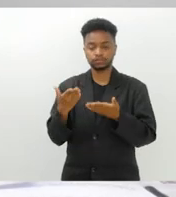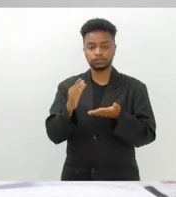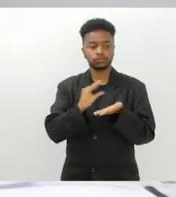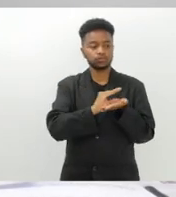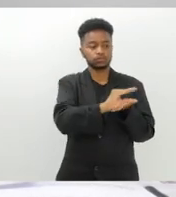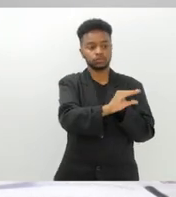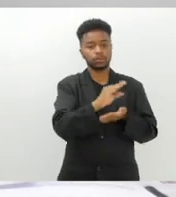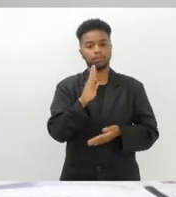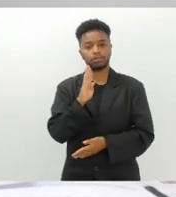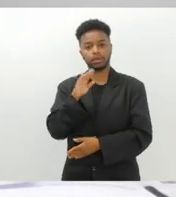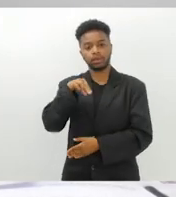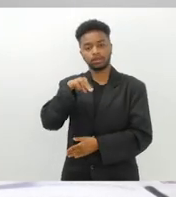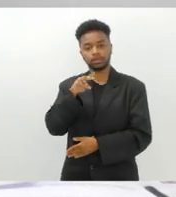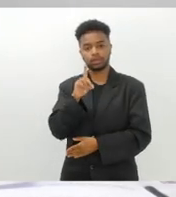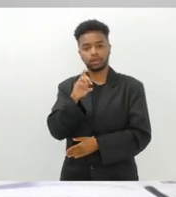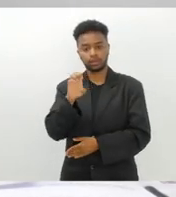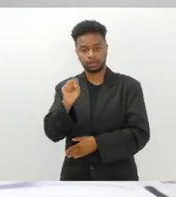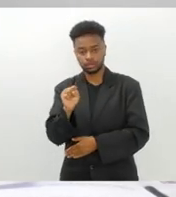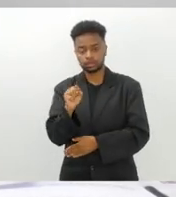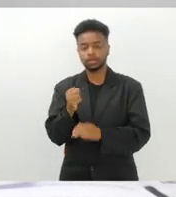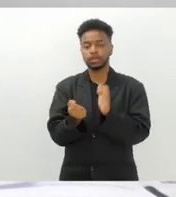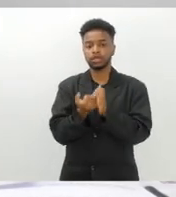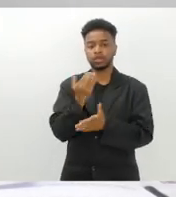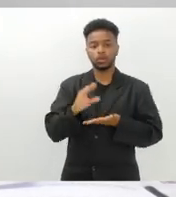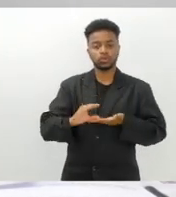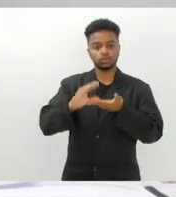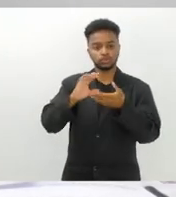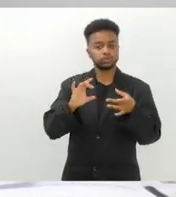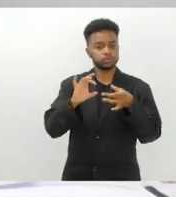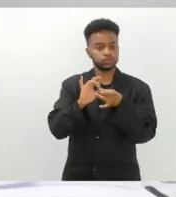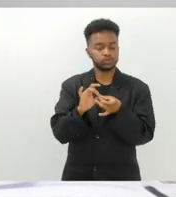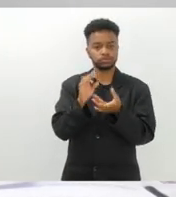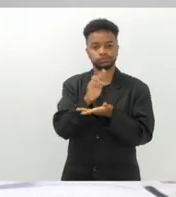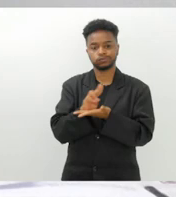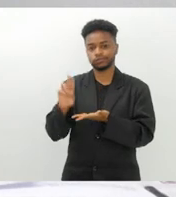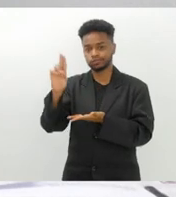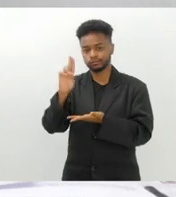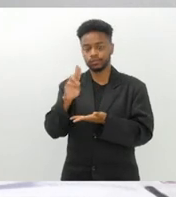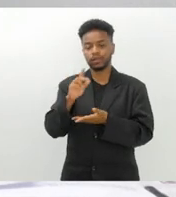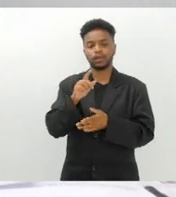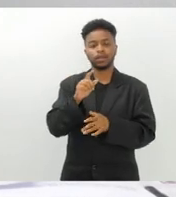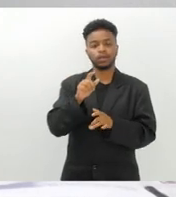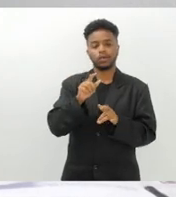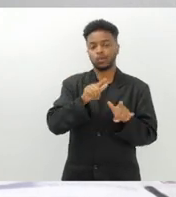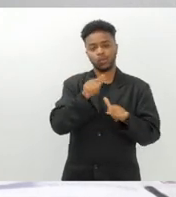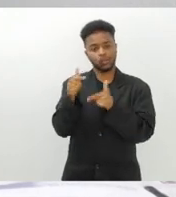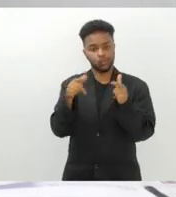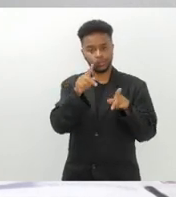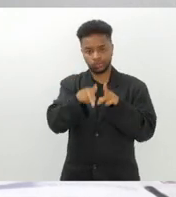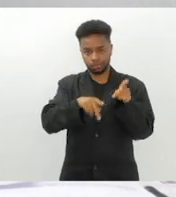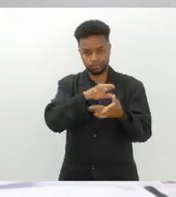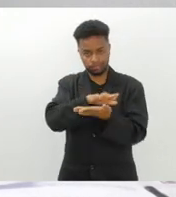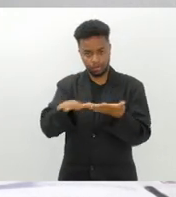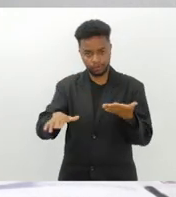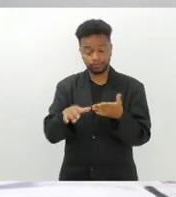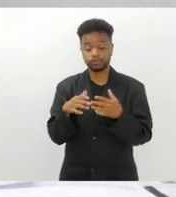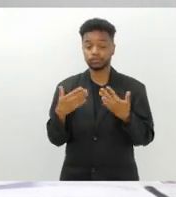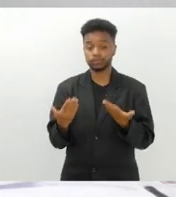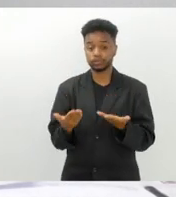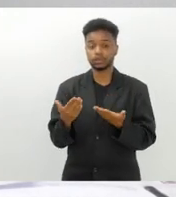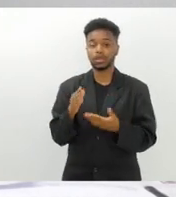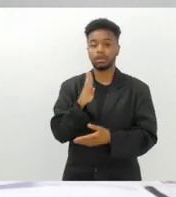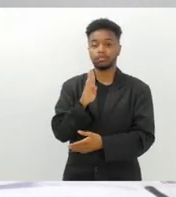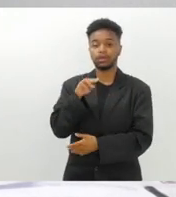um conselho com universidades, seringueiros, povos indígenas, etc. Muito bem. O BNDES, olha,